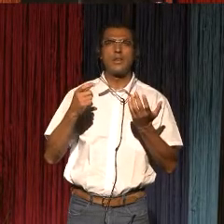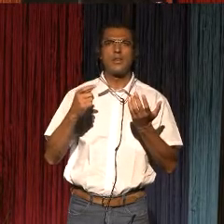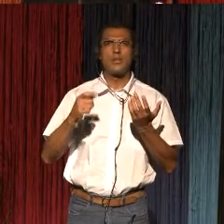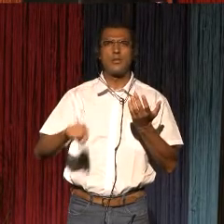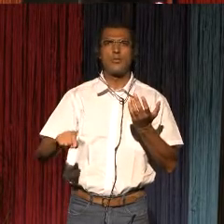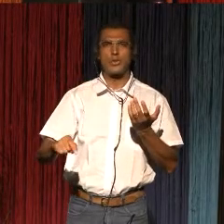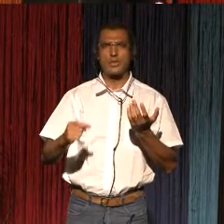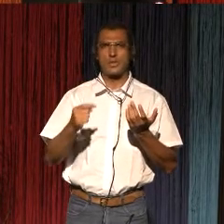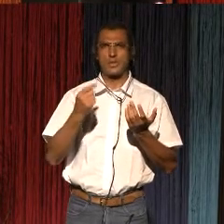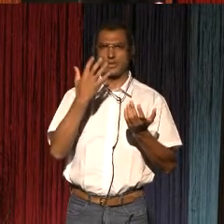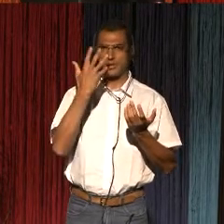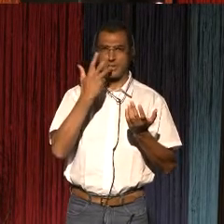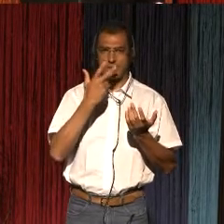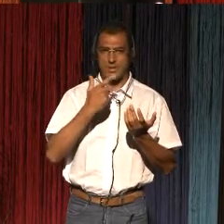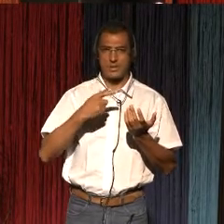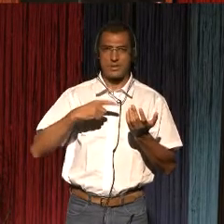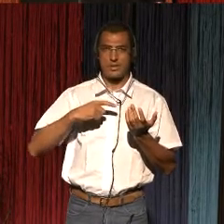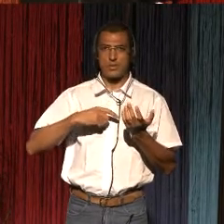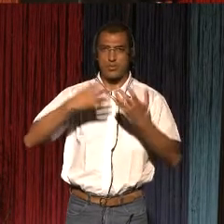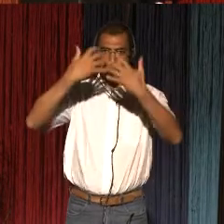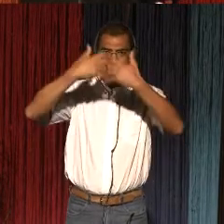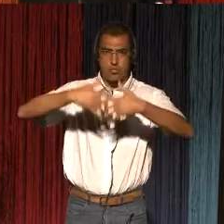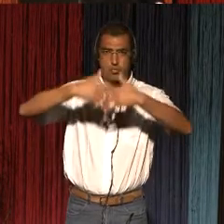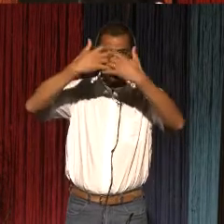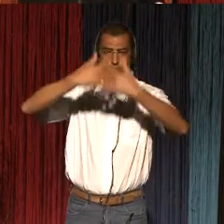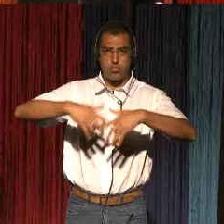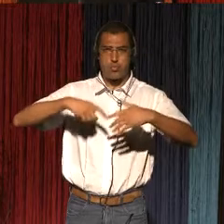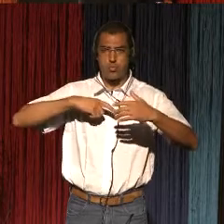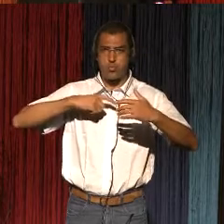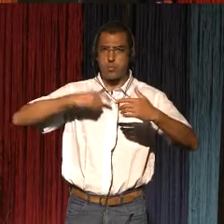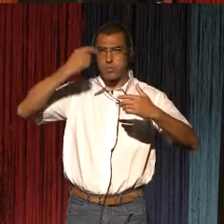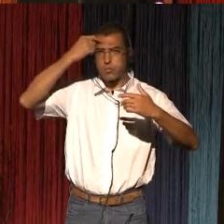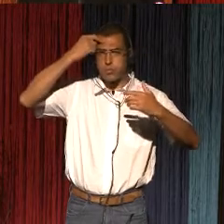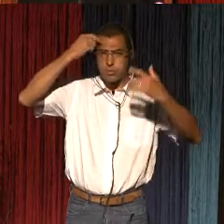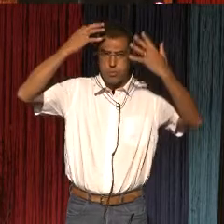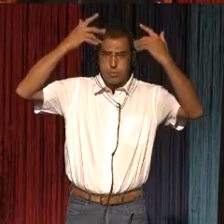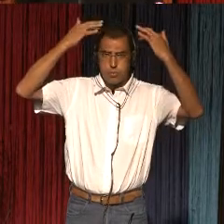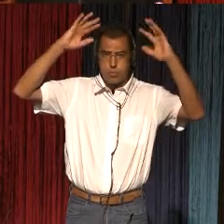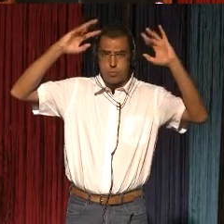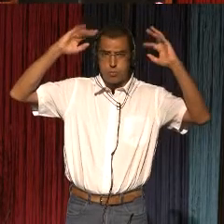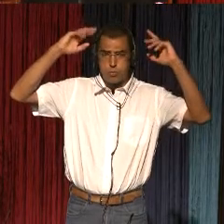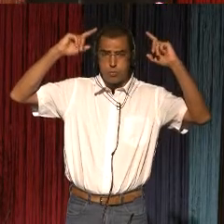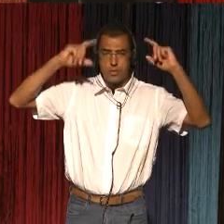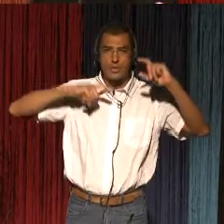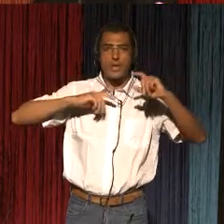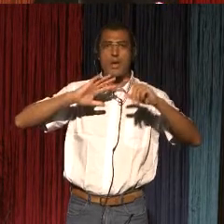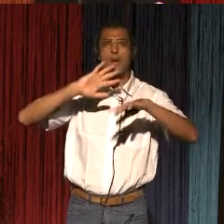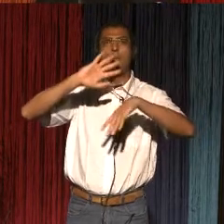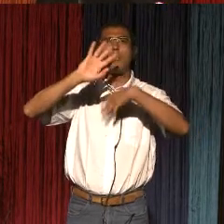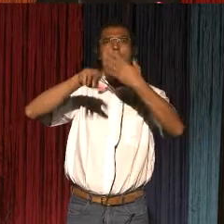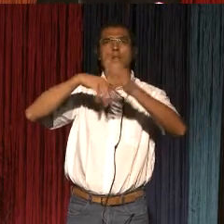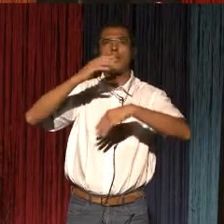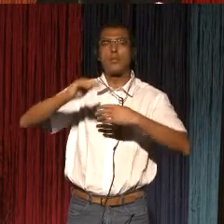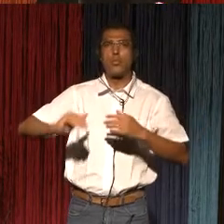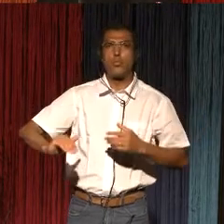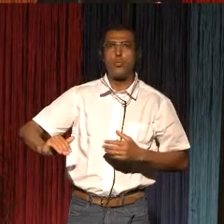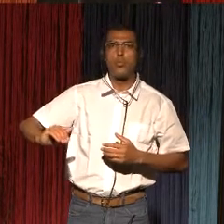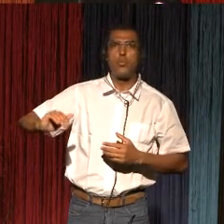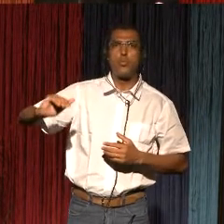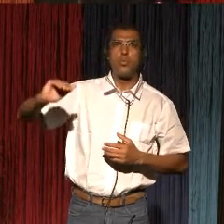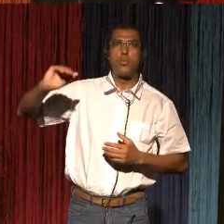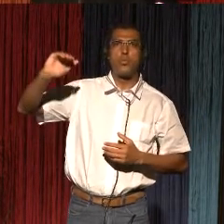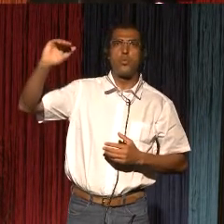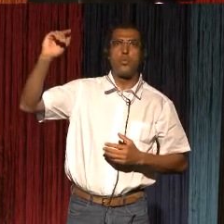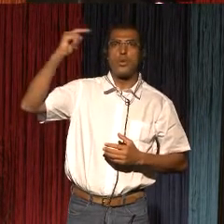durante a nossa evolução. E também a parte que mais demora para ficar madura durante a vida do indivíduo. Aqui